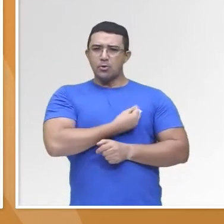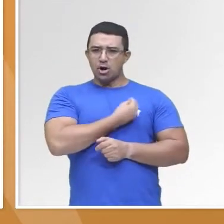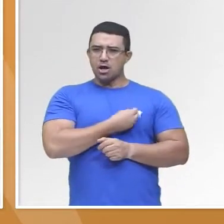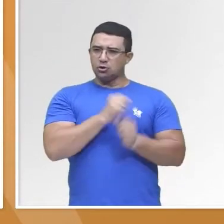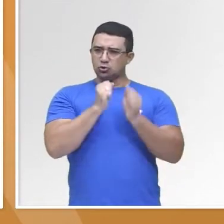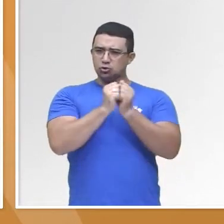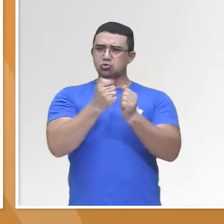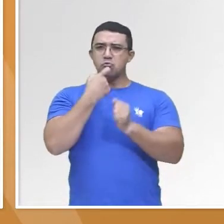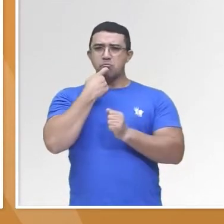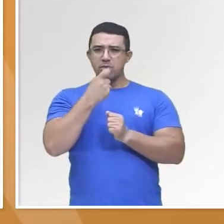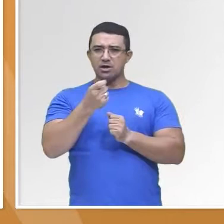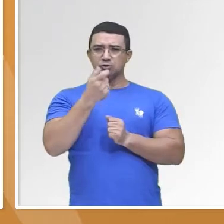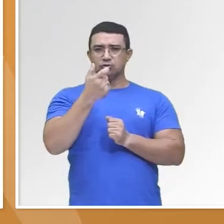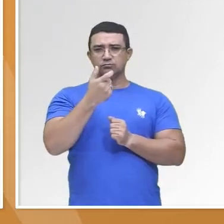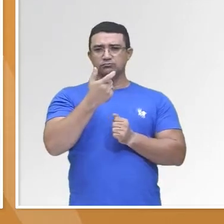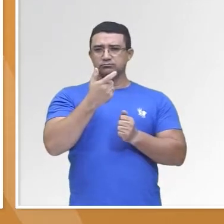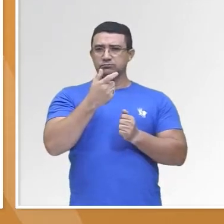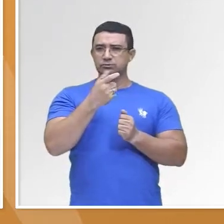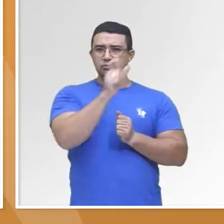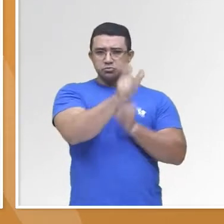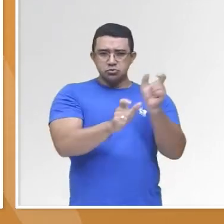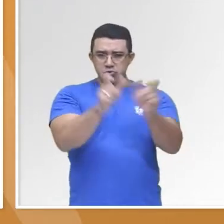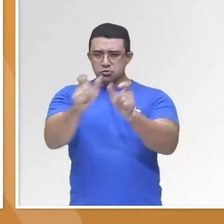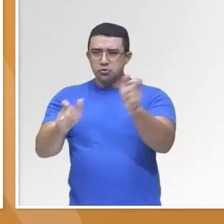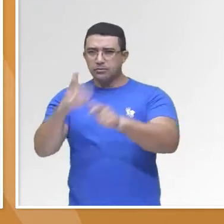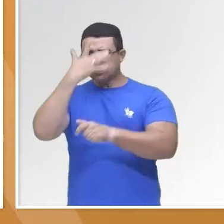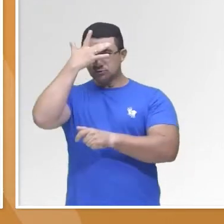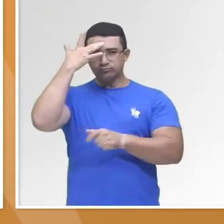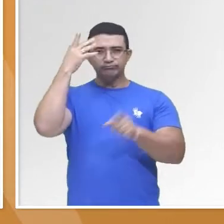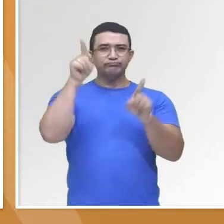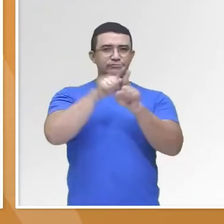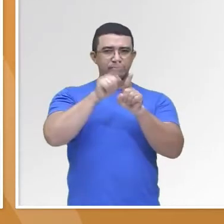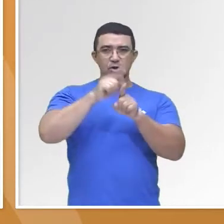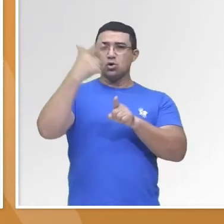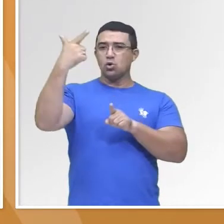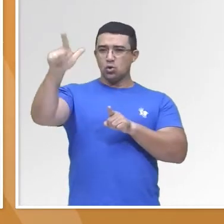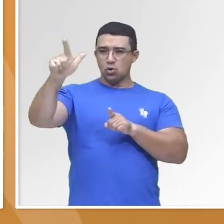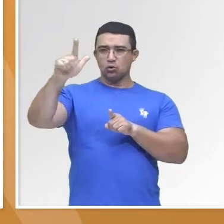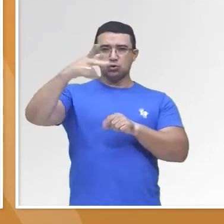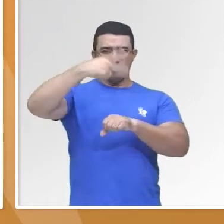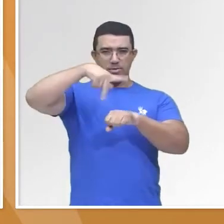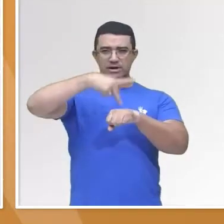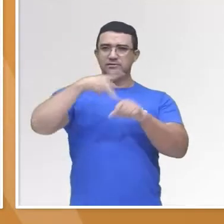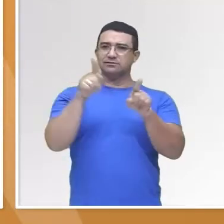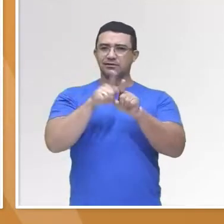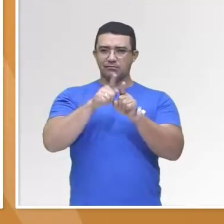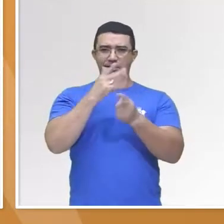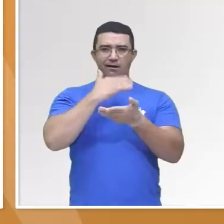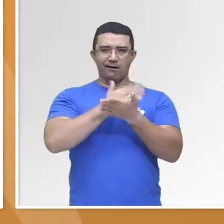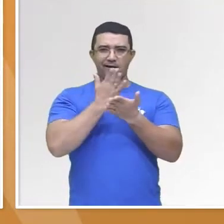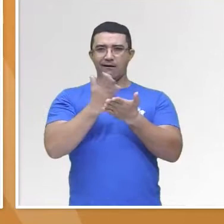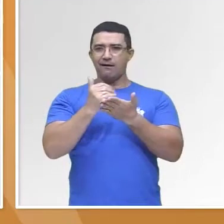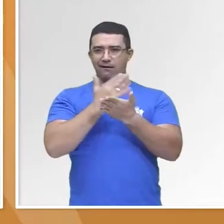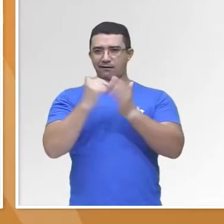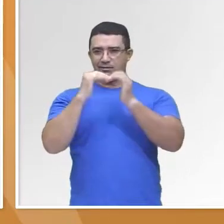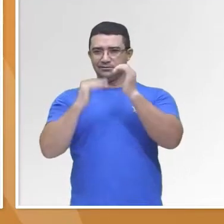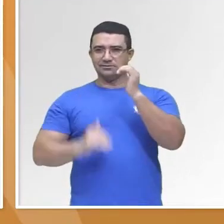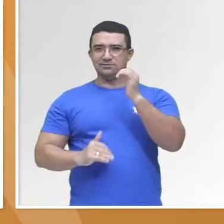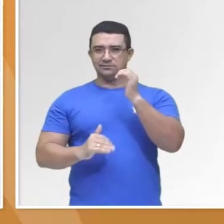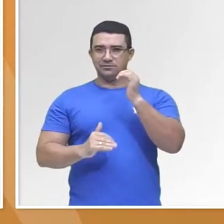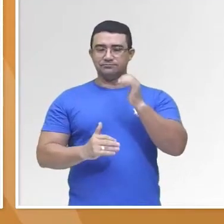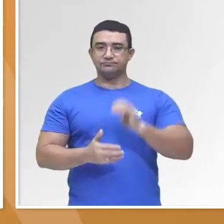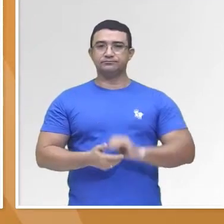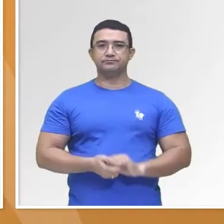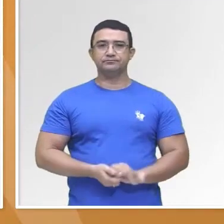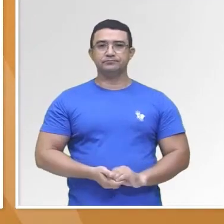países, que têm ainda uma população relativamente distribuída de forma desigual, tá?